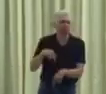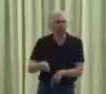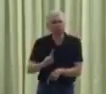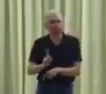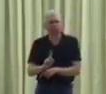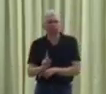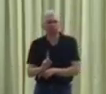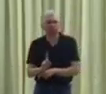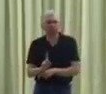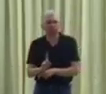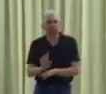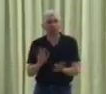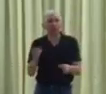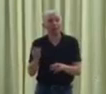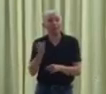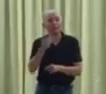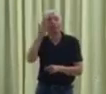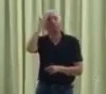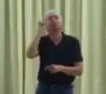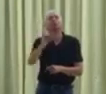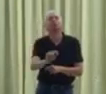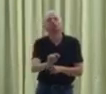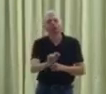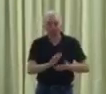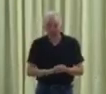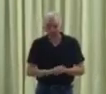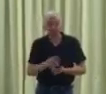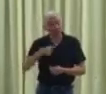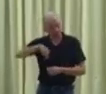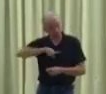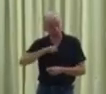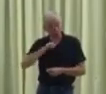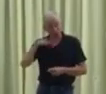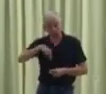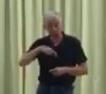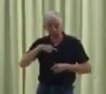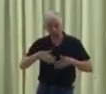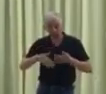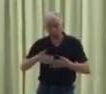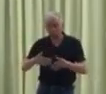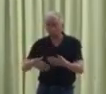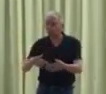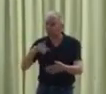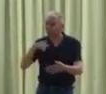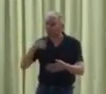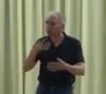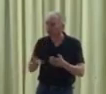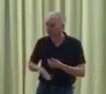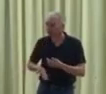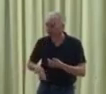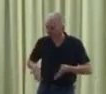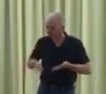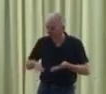época. E é importante pensar que nós fazemos parte desse processo. Desde a primeira